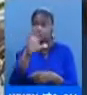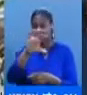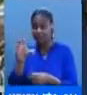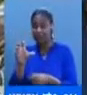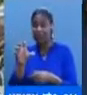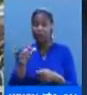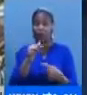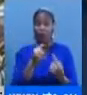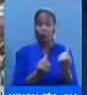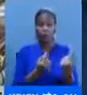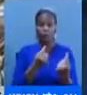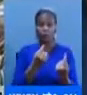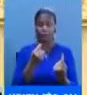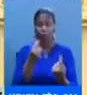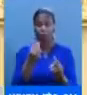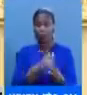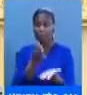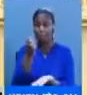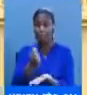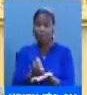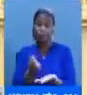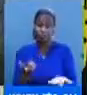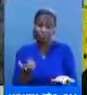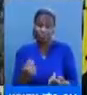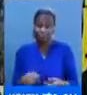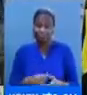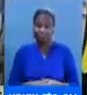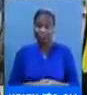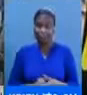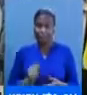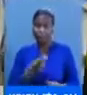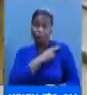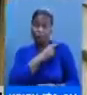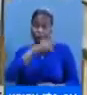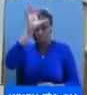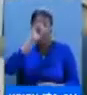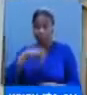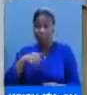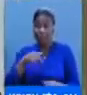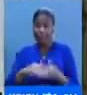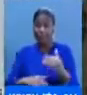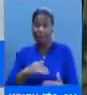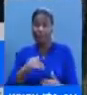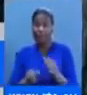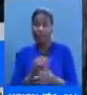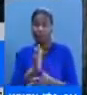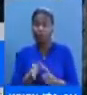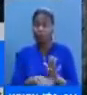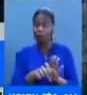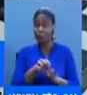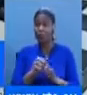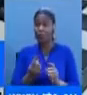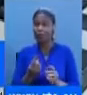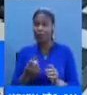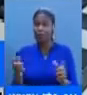países nos respectivos passaportes ordinários. Para o chefe executivo cabo-verdiano, com este passo foram criadas as condições